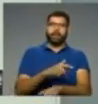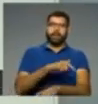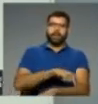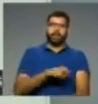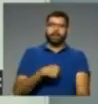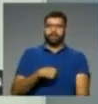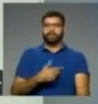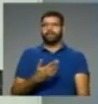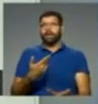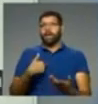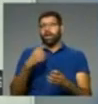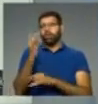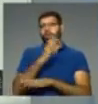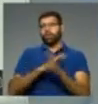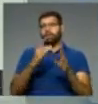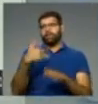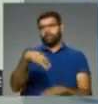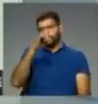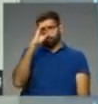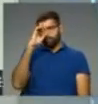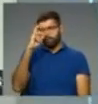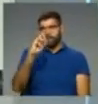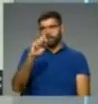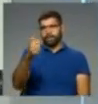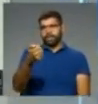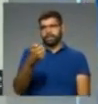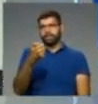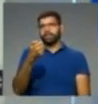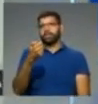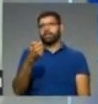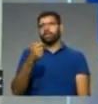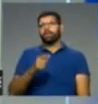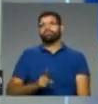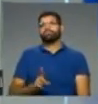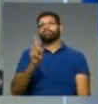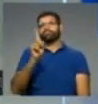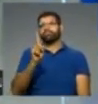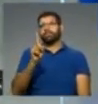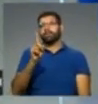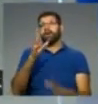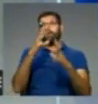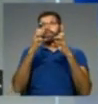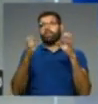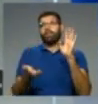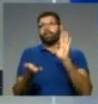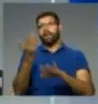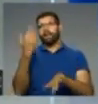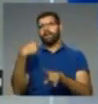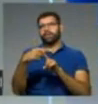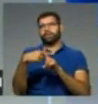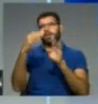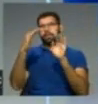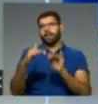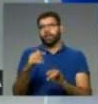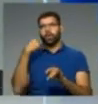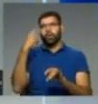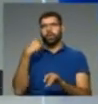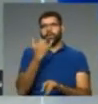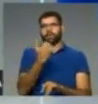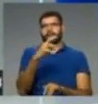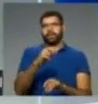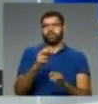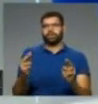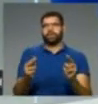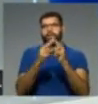vamos ter Madrid com 35 graus, mais para leste, mais nebulosidade, temperaturas bem mais baixas, com Londres com 23, Paris